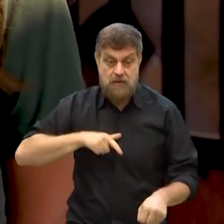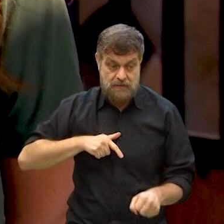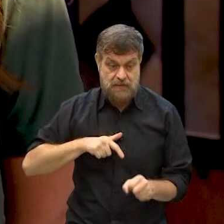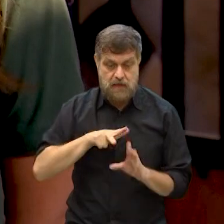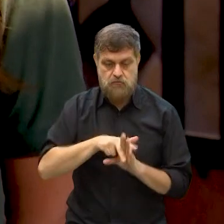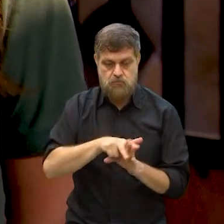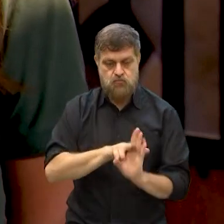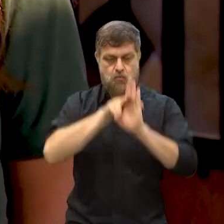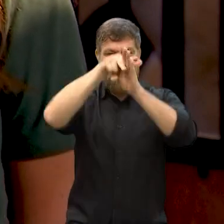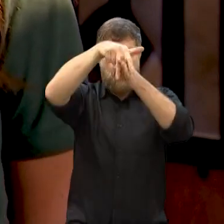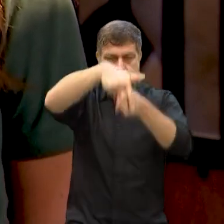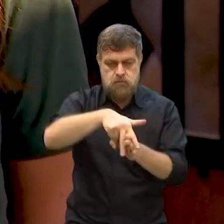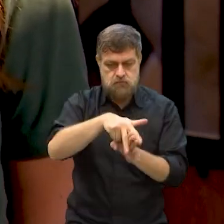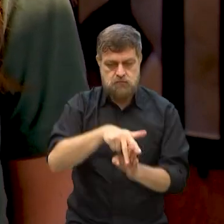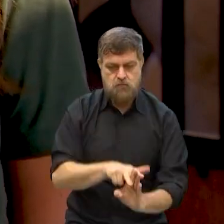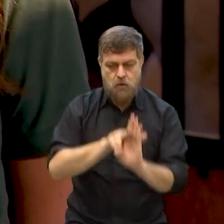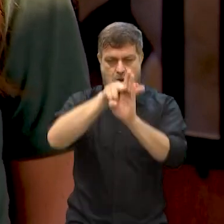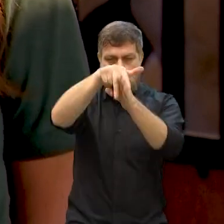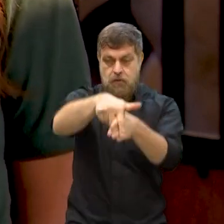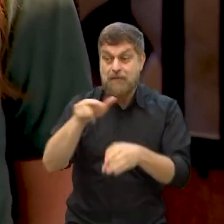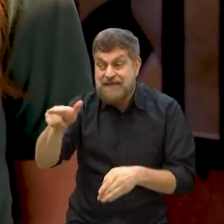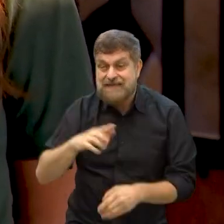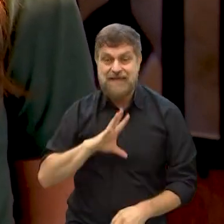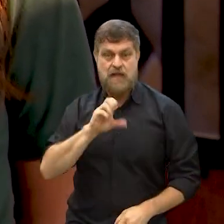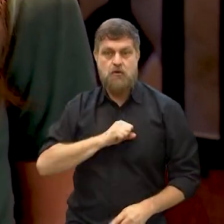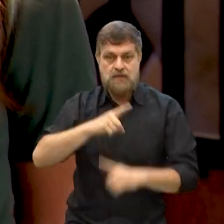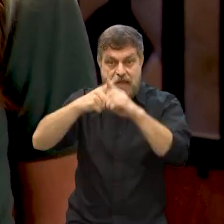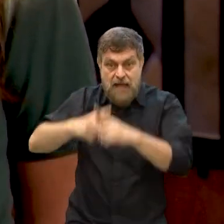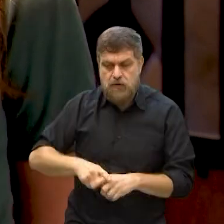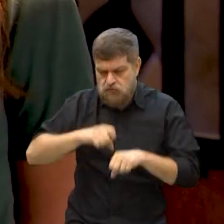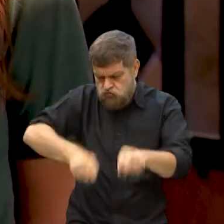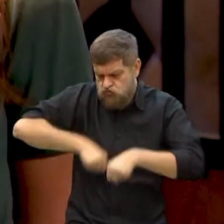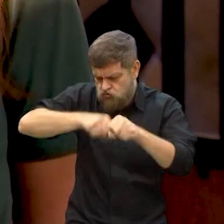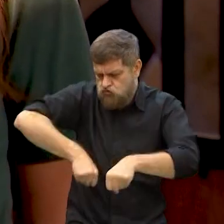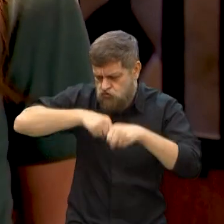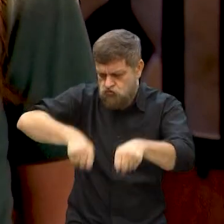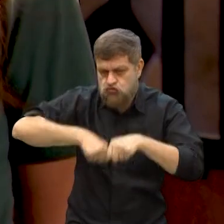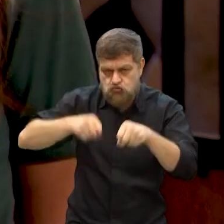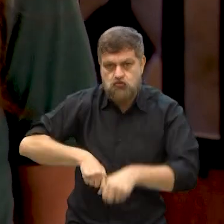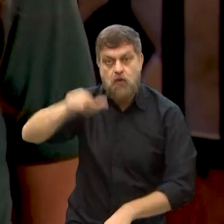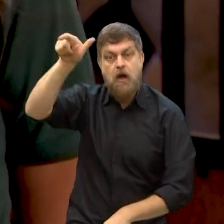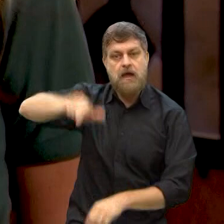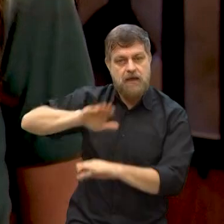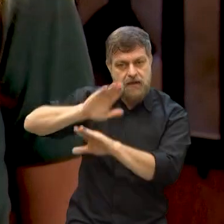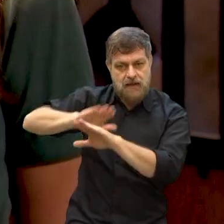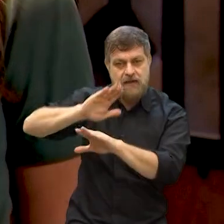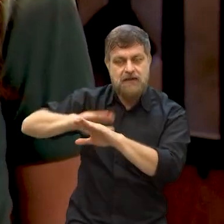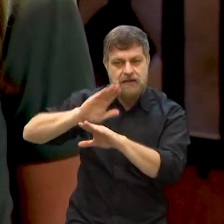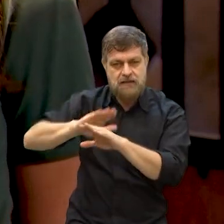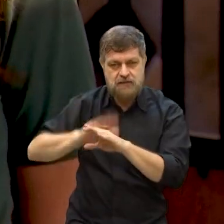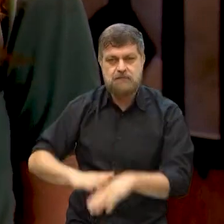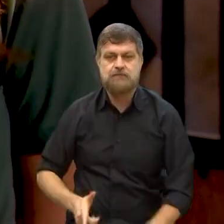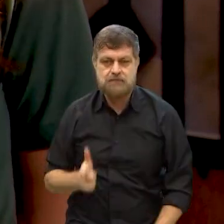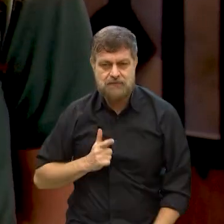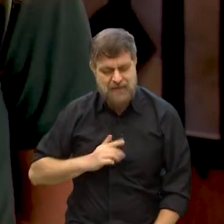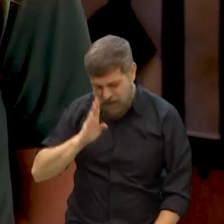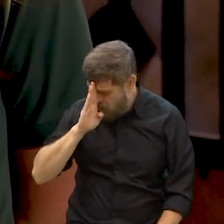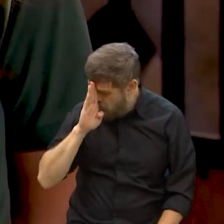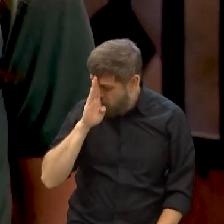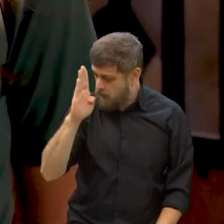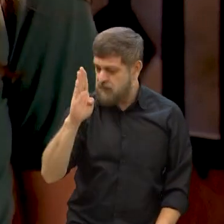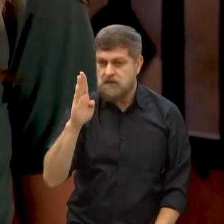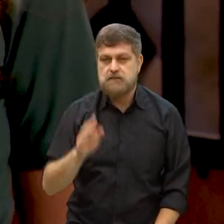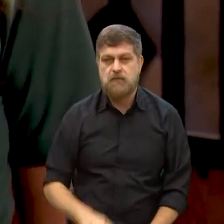salto que ele tem muito respeito, mas a paixão dele é enduro mesmo. Então ele é um atleta? Ele é um atleta. Ele é um dos competidores, é o